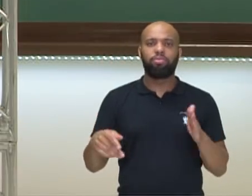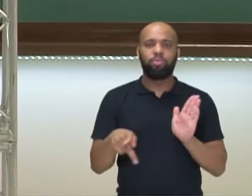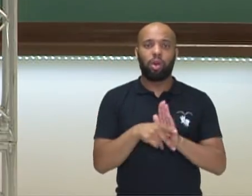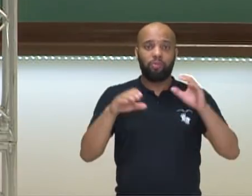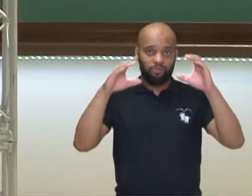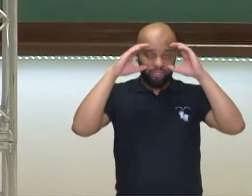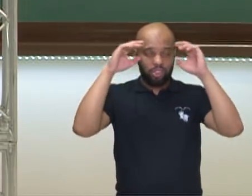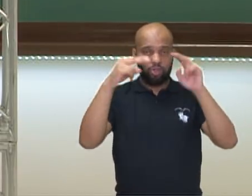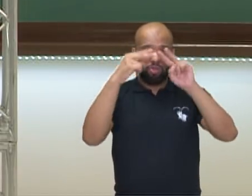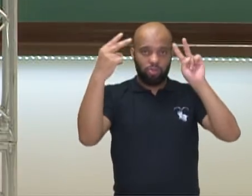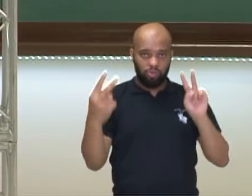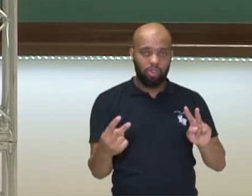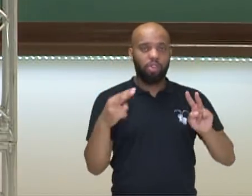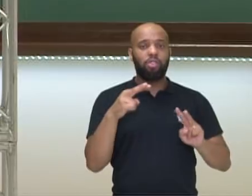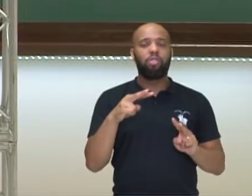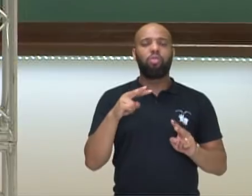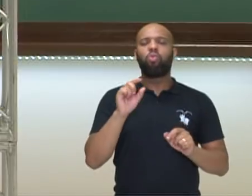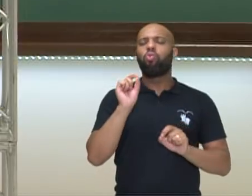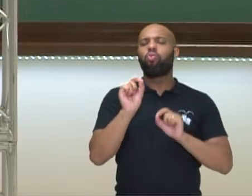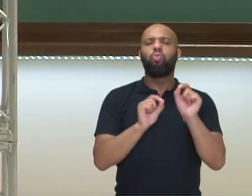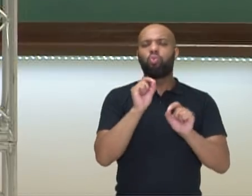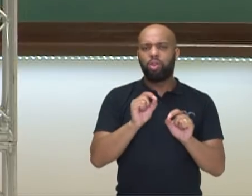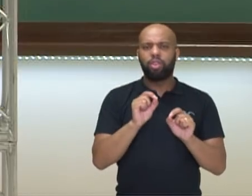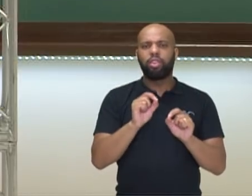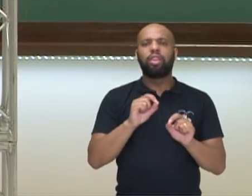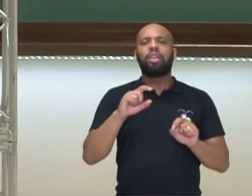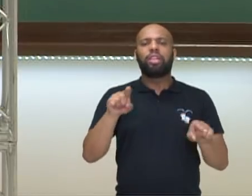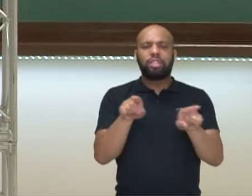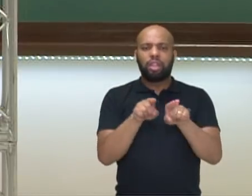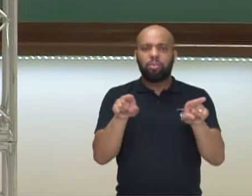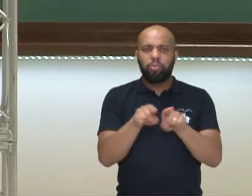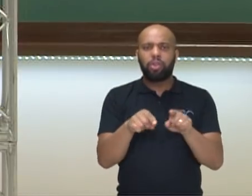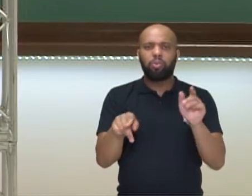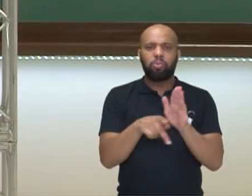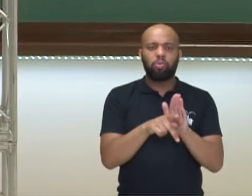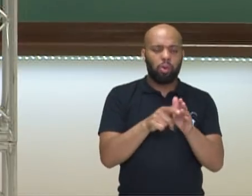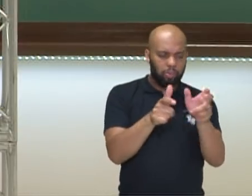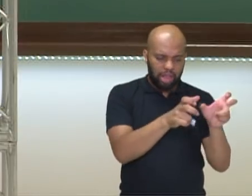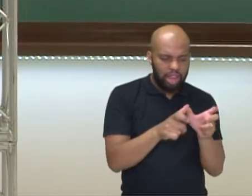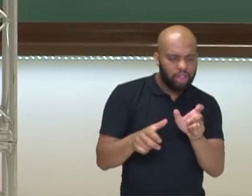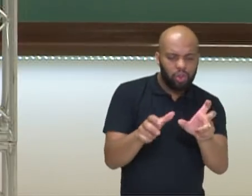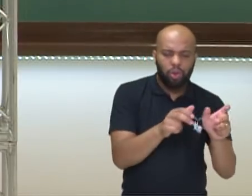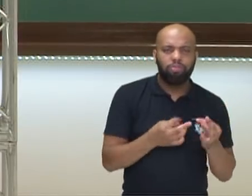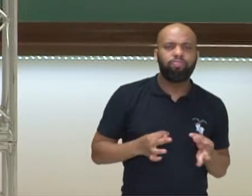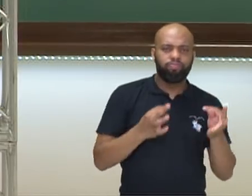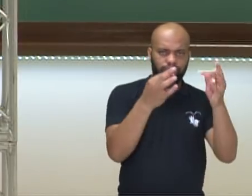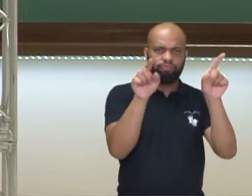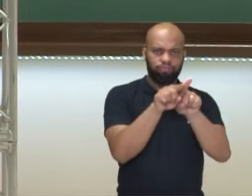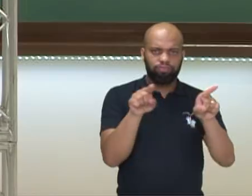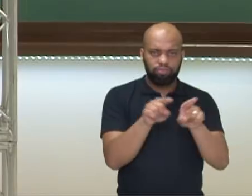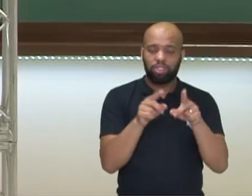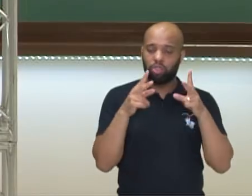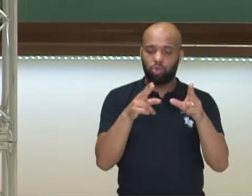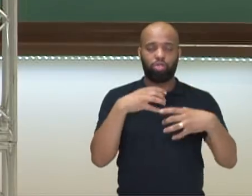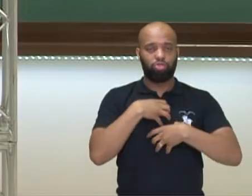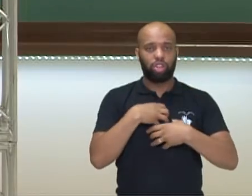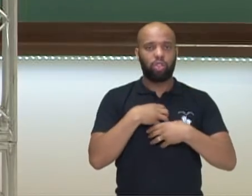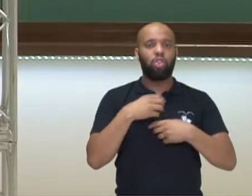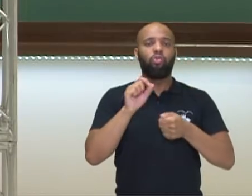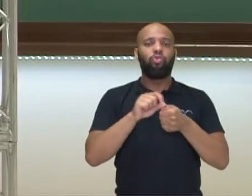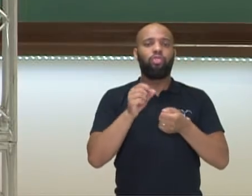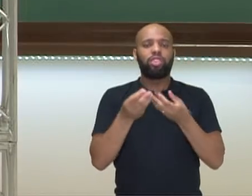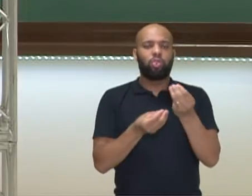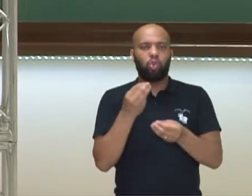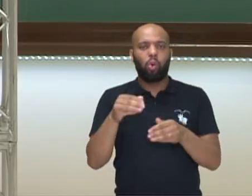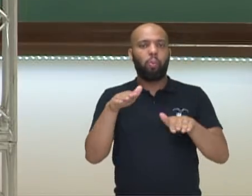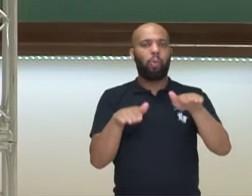realidade virtual, vale aquela máxima também para os jogos eletrônicos, né? O melhor é o equilíbrio, né?